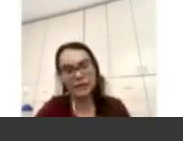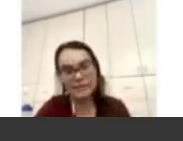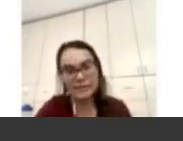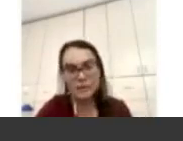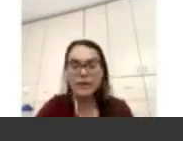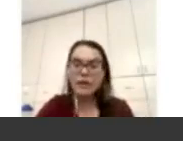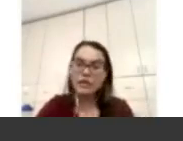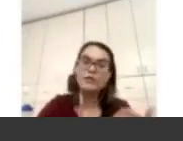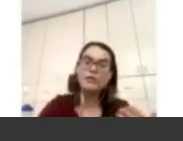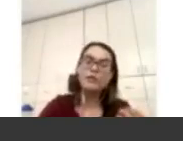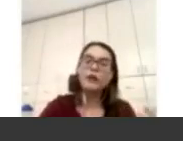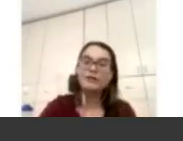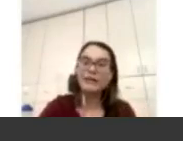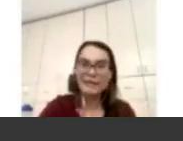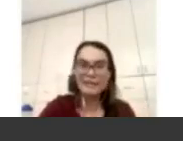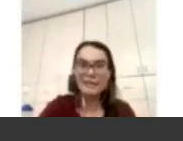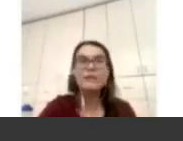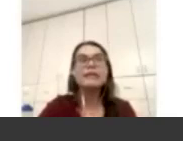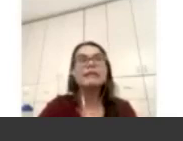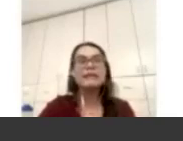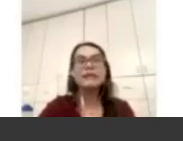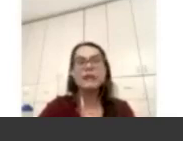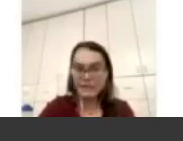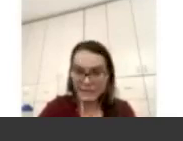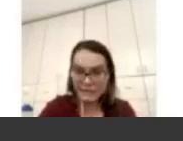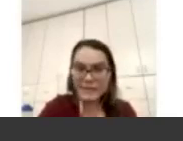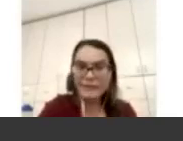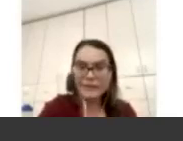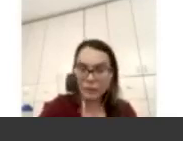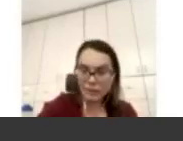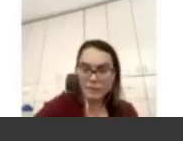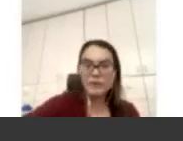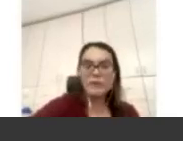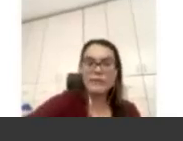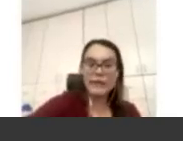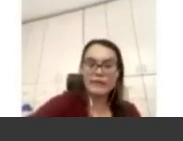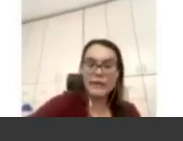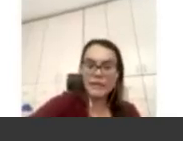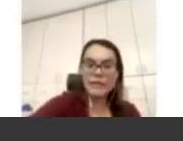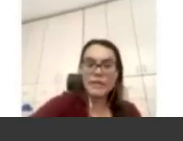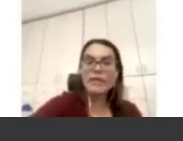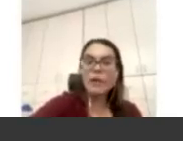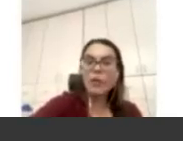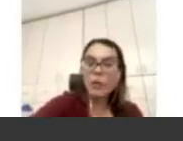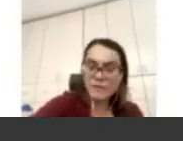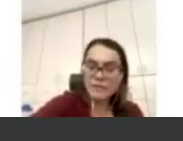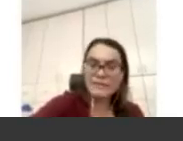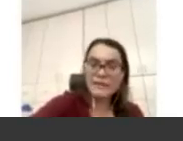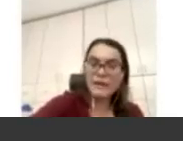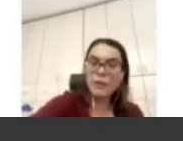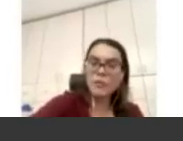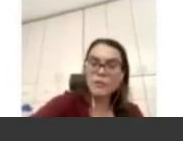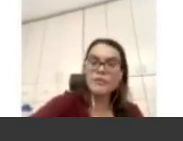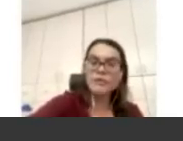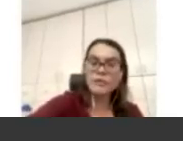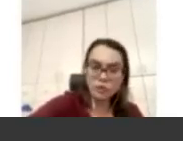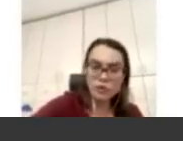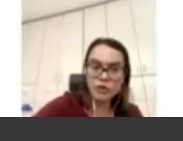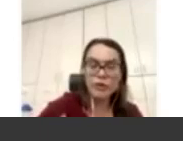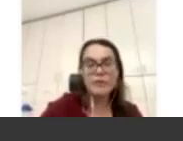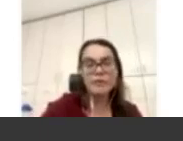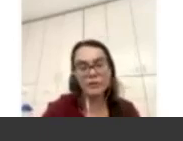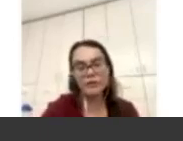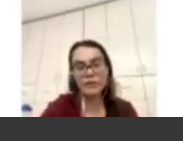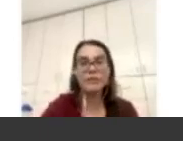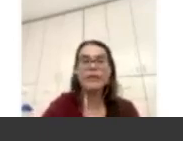da localização, a gente fez uma avaliação se essa localização estava adequada para a nossa realidade, e alguns